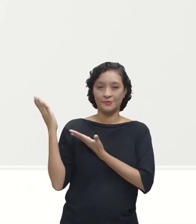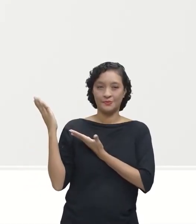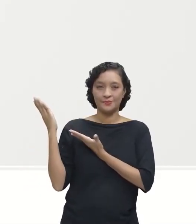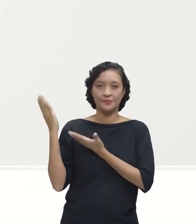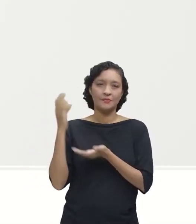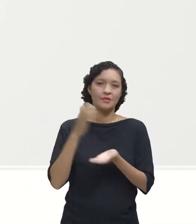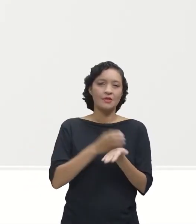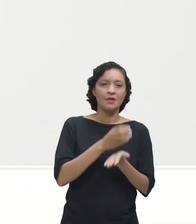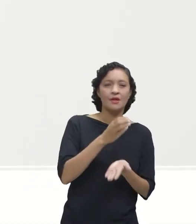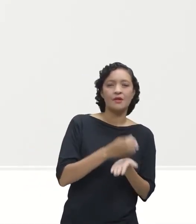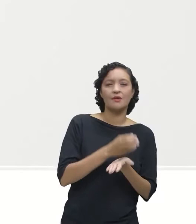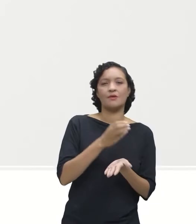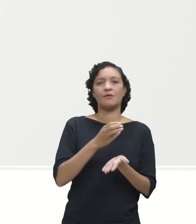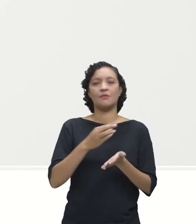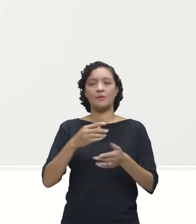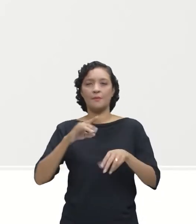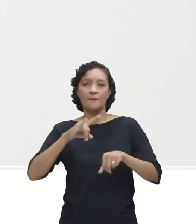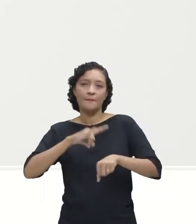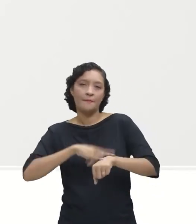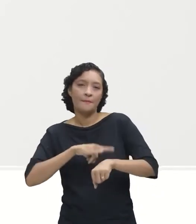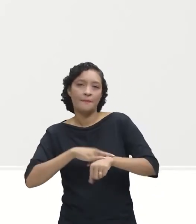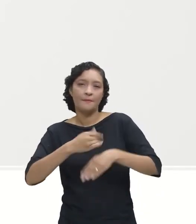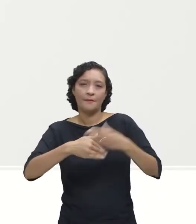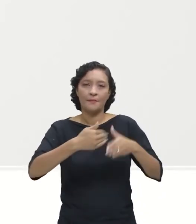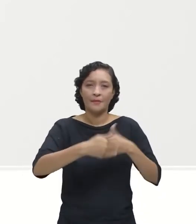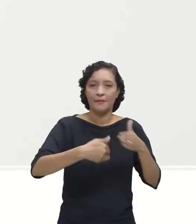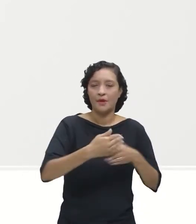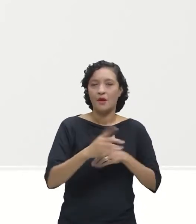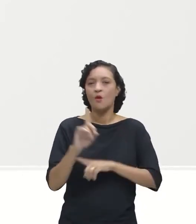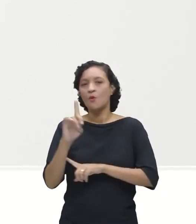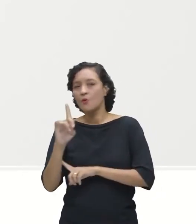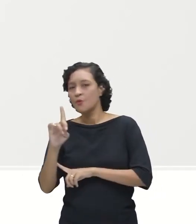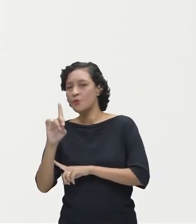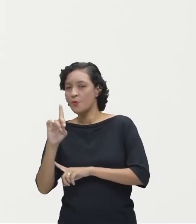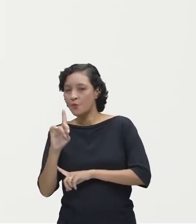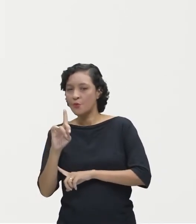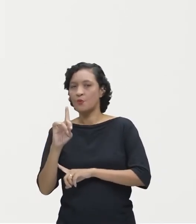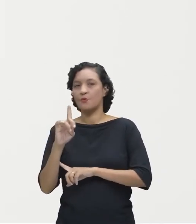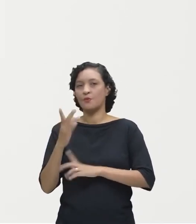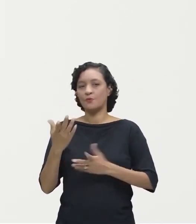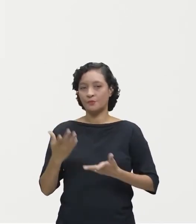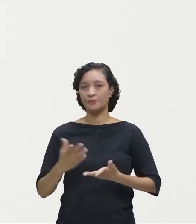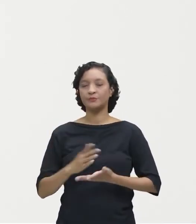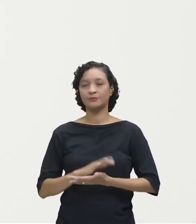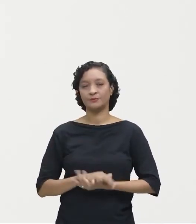copo, parafuso, vela, rolo de papel,